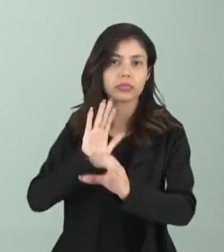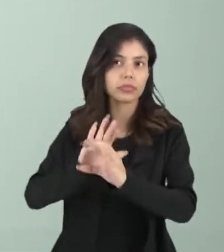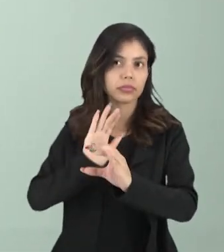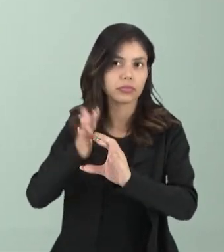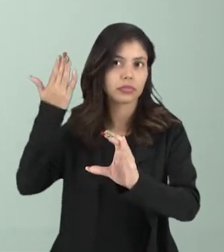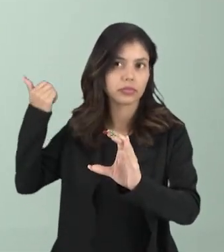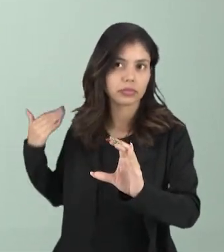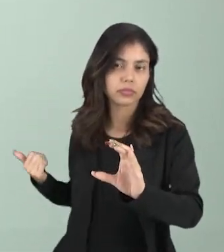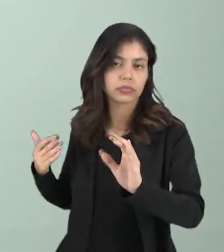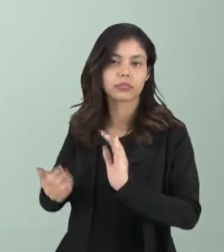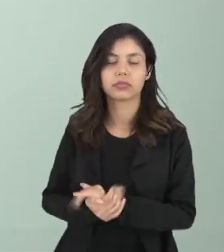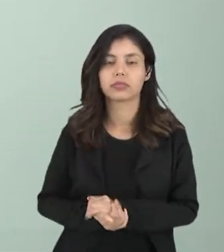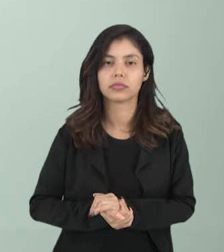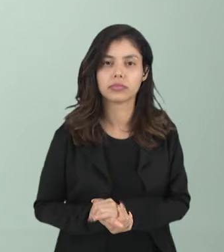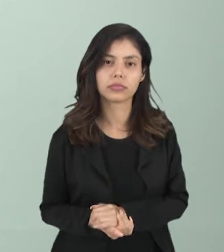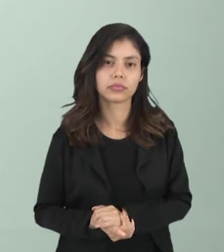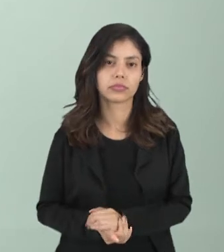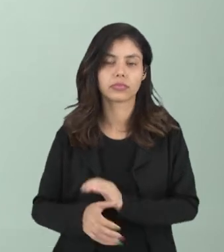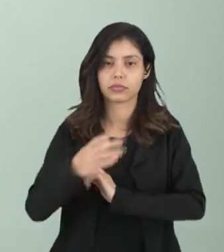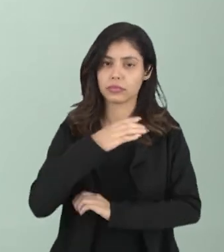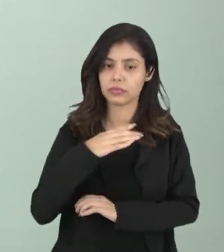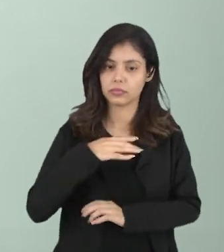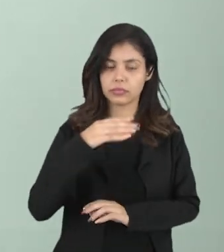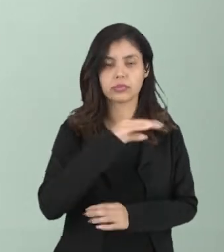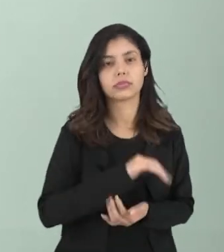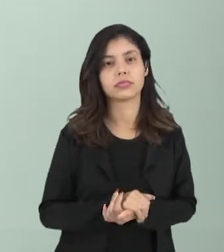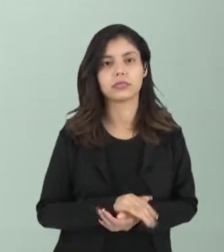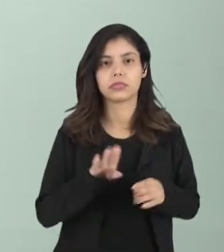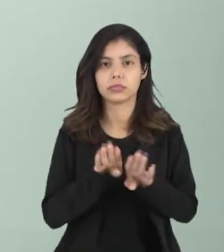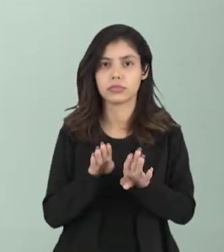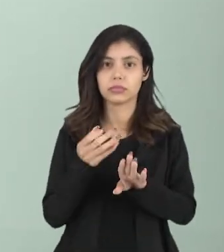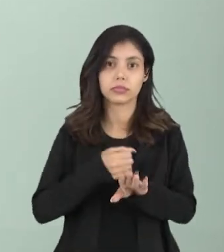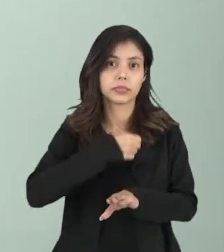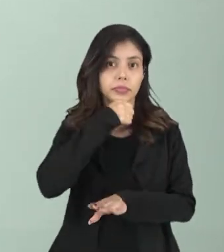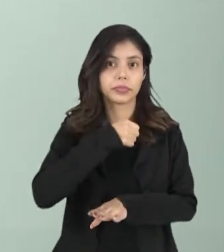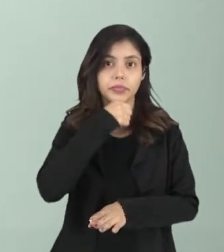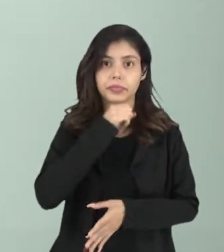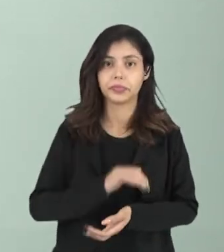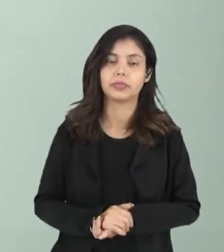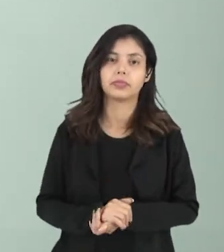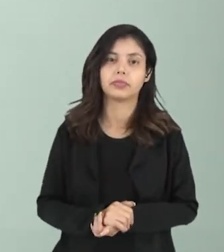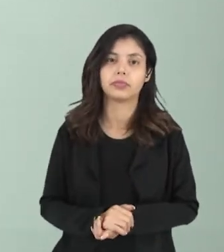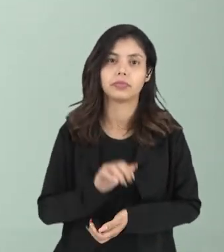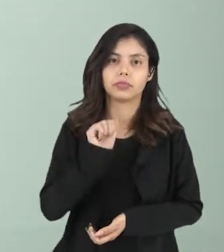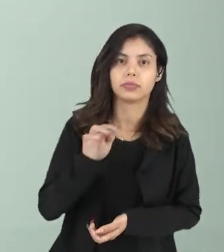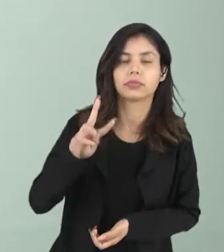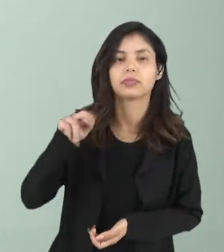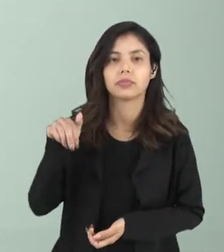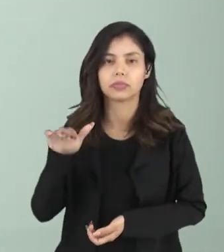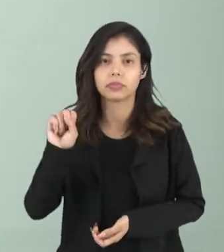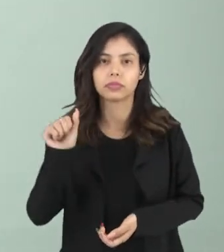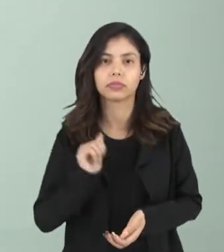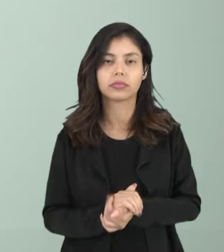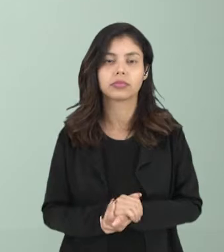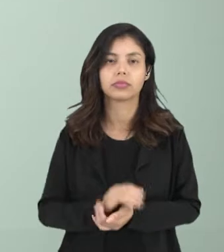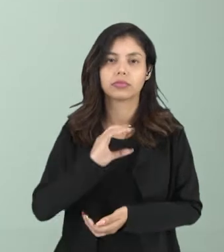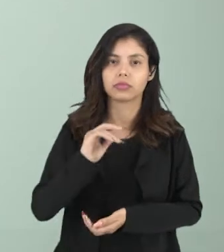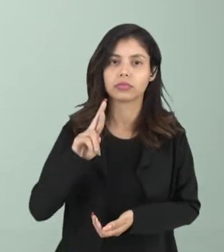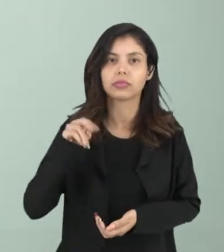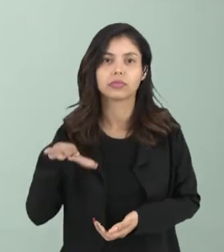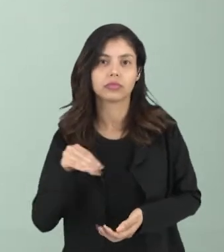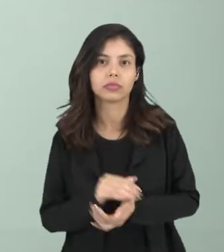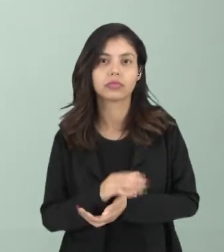Cristo, quando cidades em voltas da antiga Atenas,